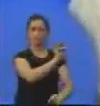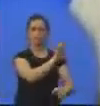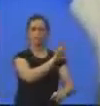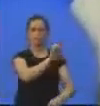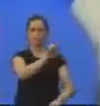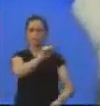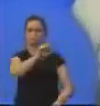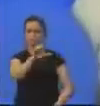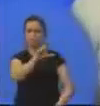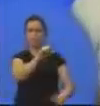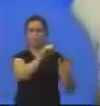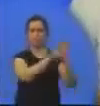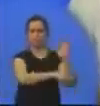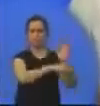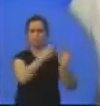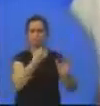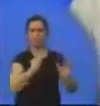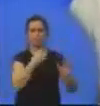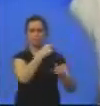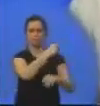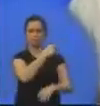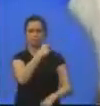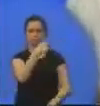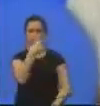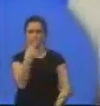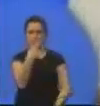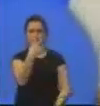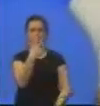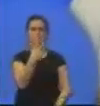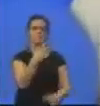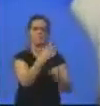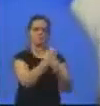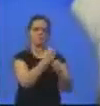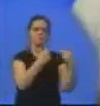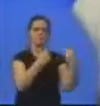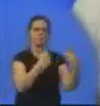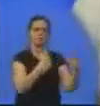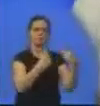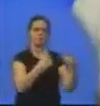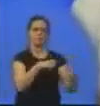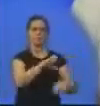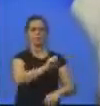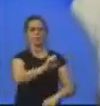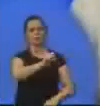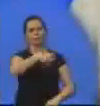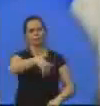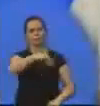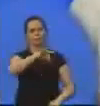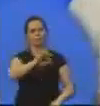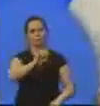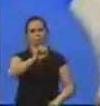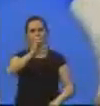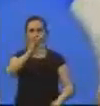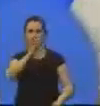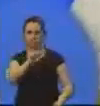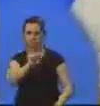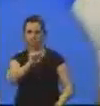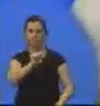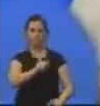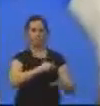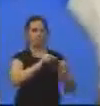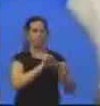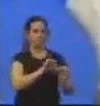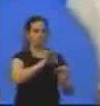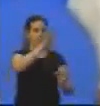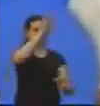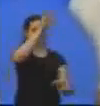real menos o número menos 2. Então, eu tenho um buraco. Se eu tenho um buraco, eu vou ter uma assíntota vertical no x igual a menos